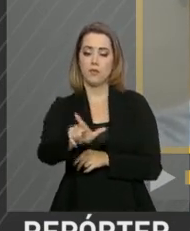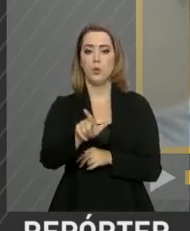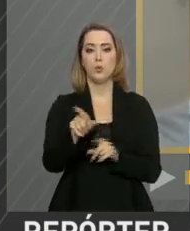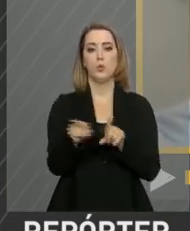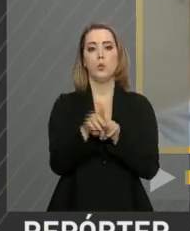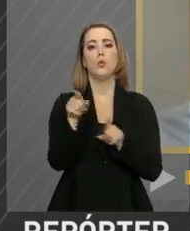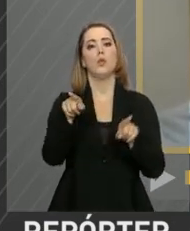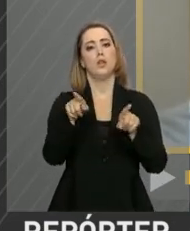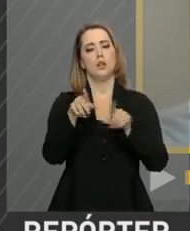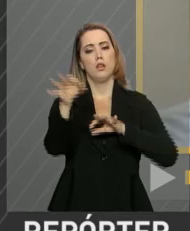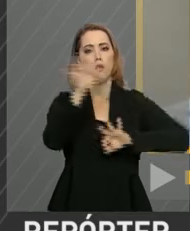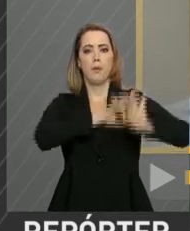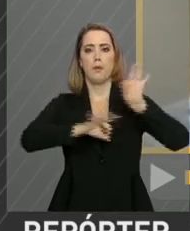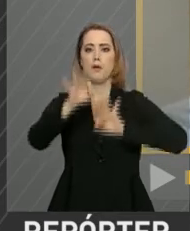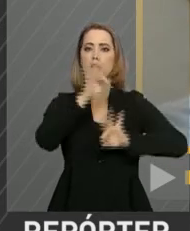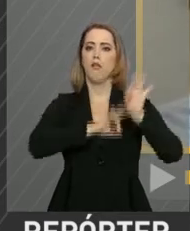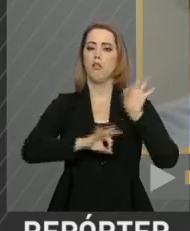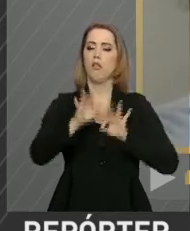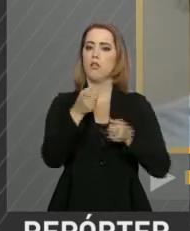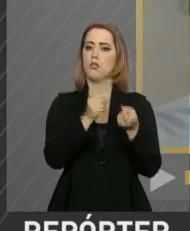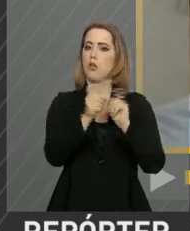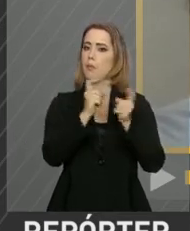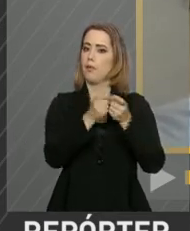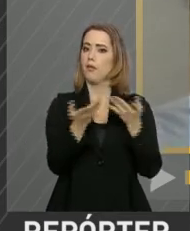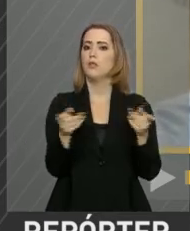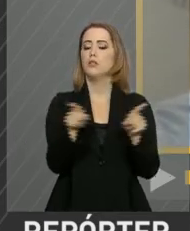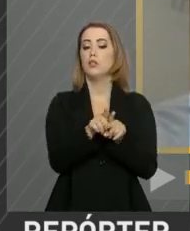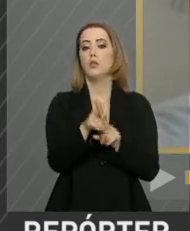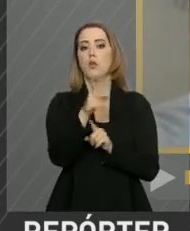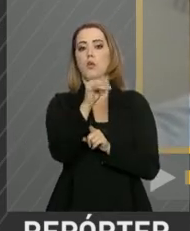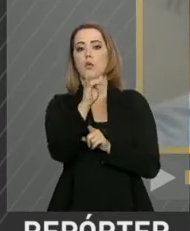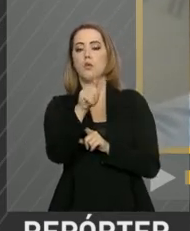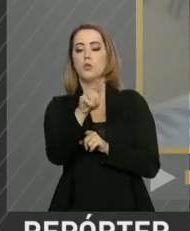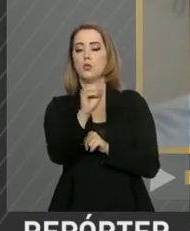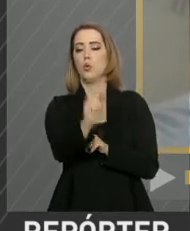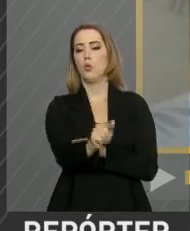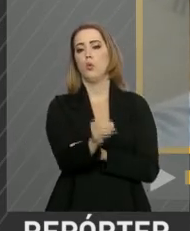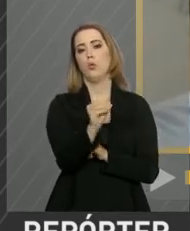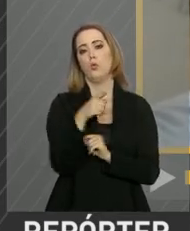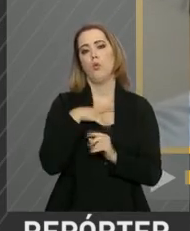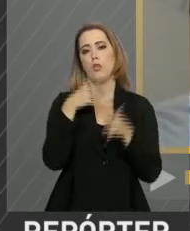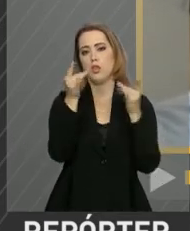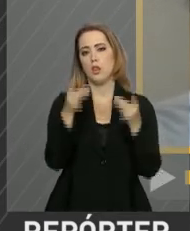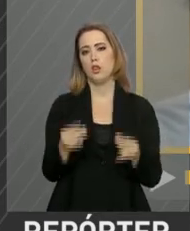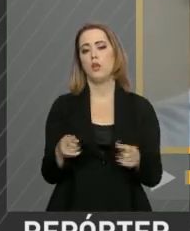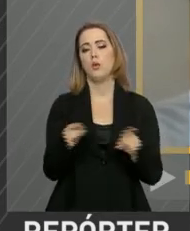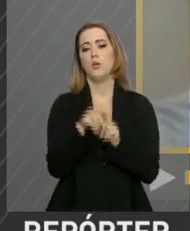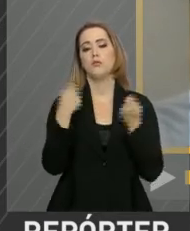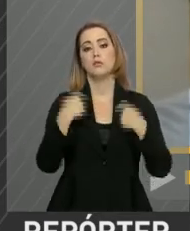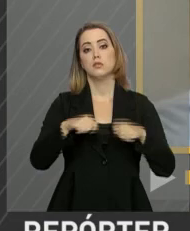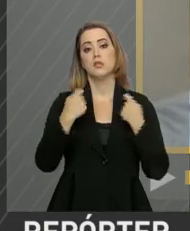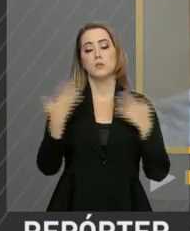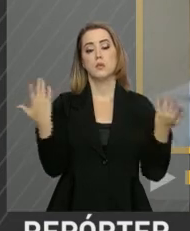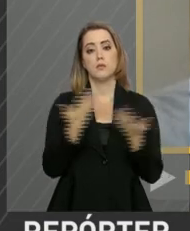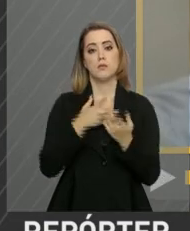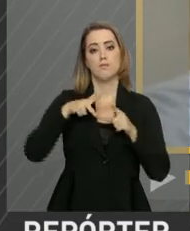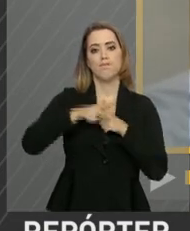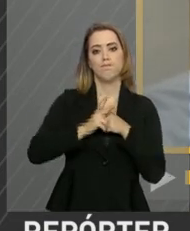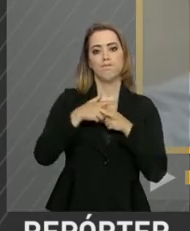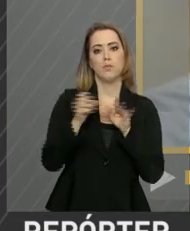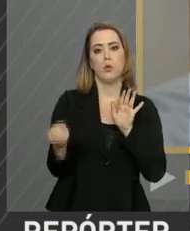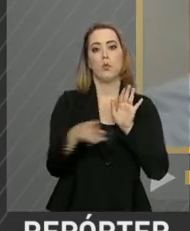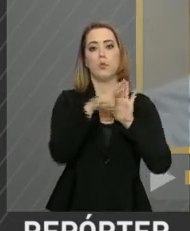planejamento desenvolvimento e gestão o dyogo henrique de oliveira ele destacou a necessidade daí de atualizar o marco